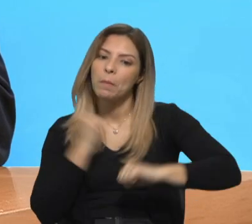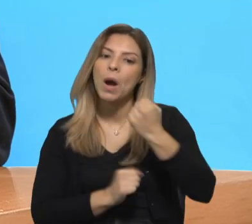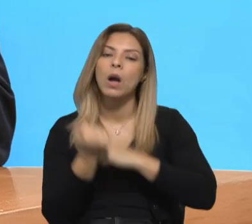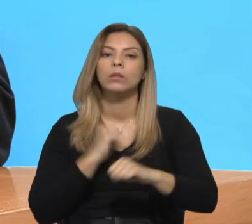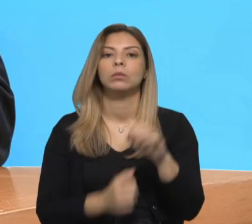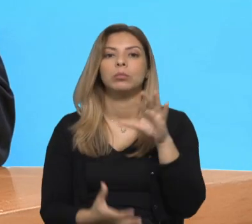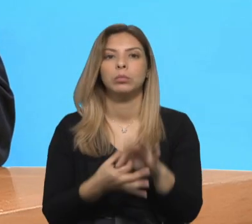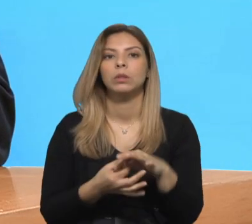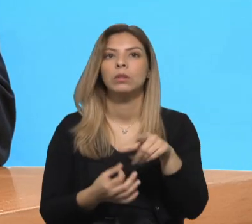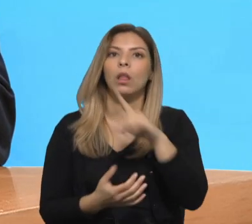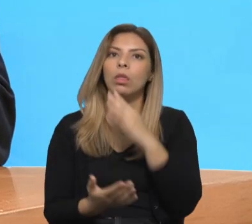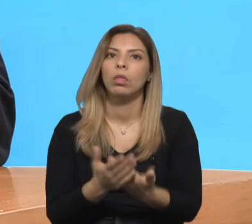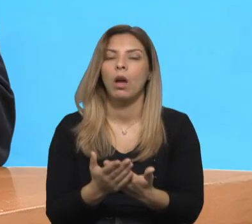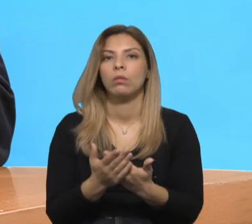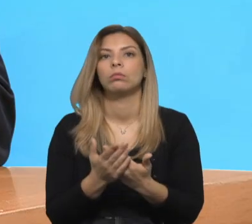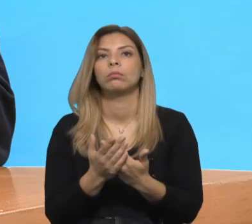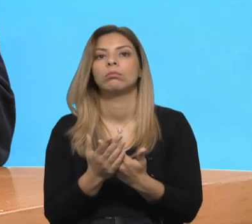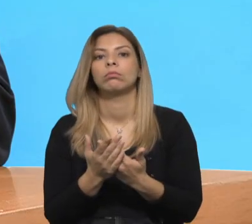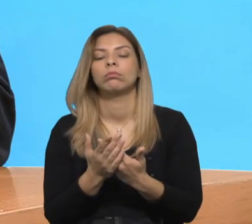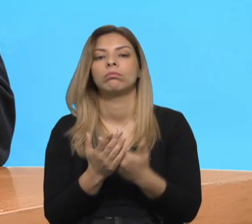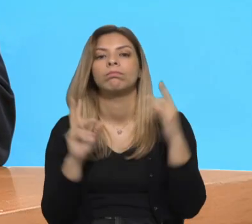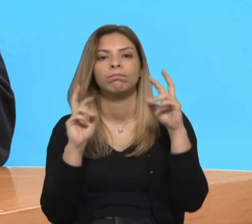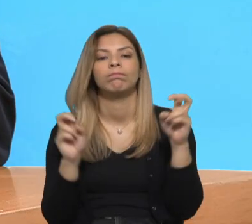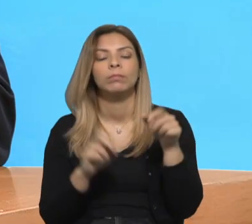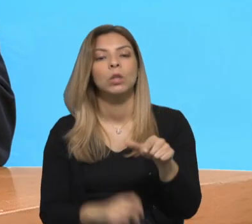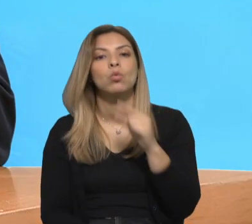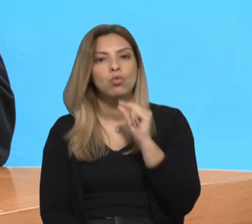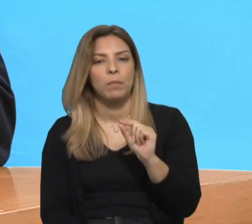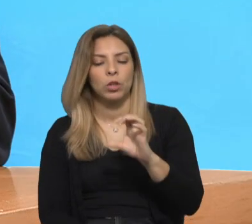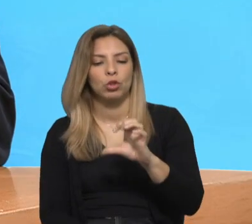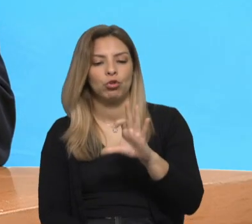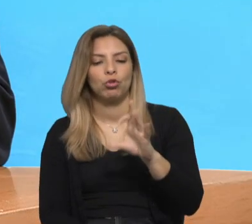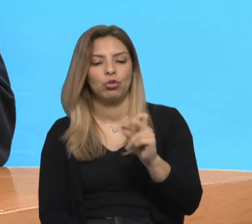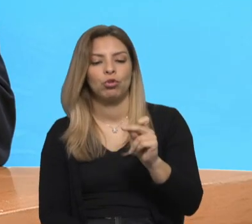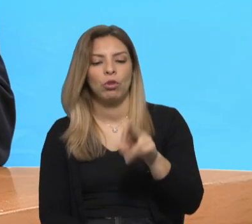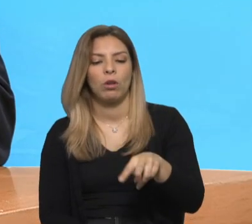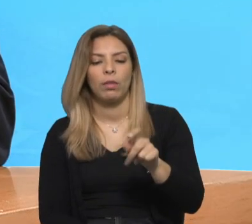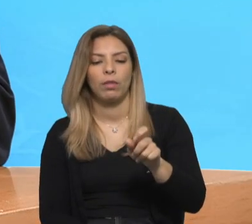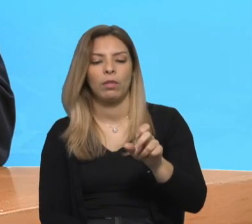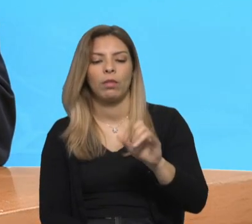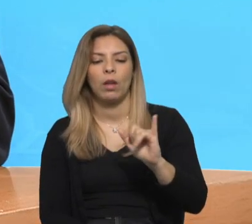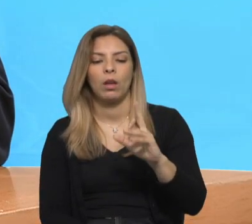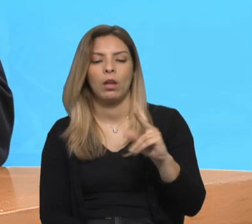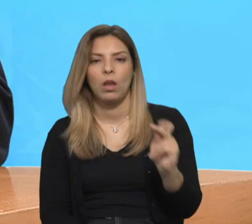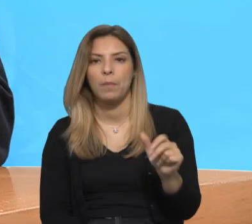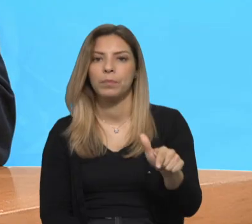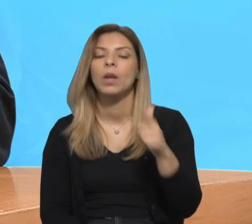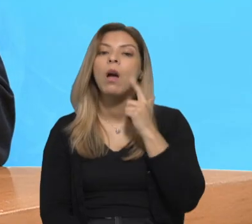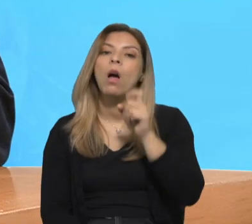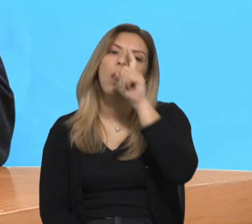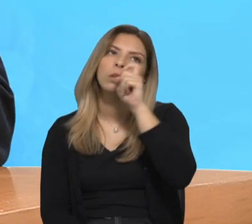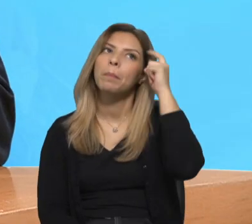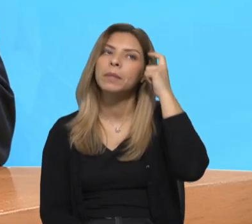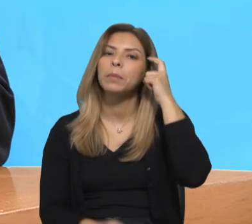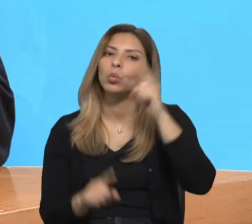os movimentos charneira, isto é, nos movimentos tínhamos gente de todos os pensamentos